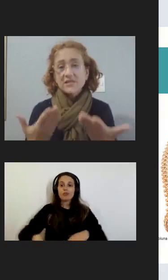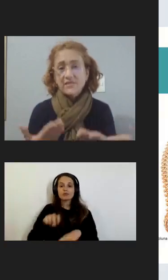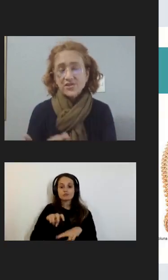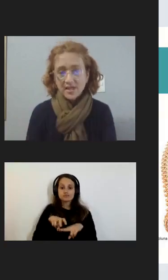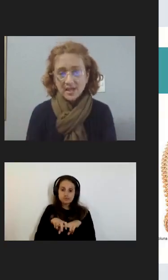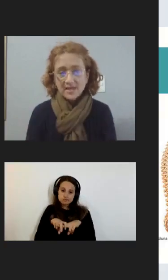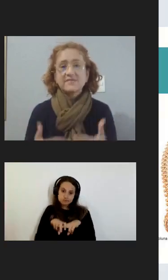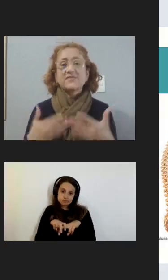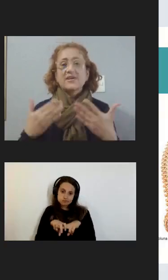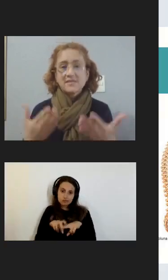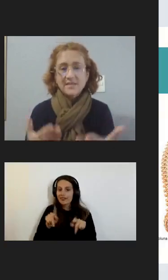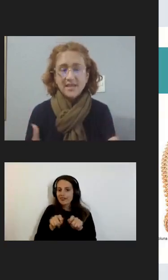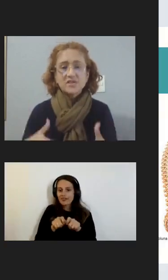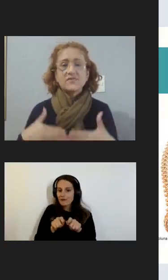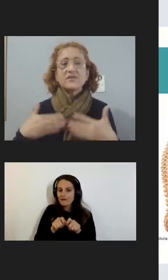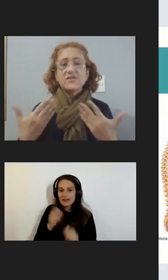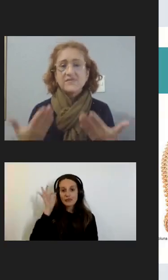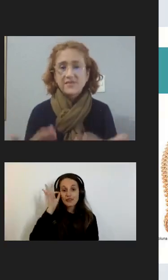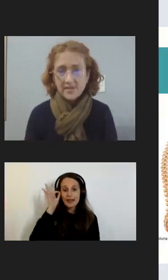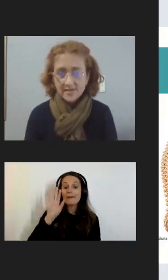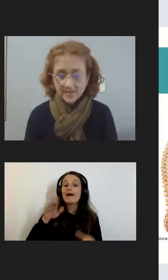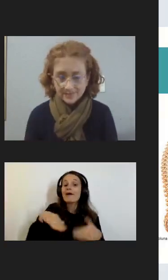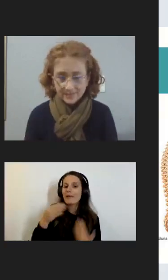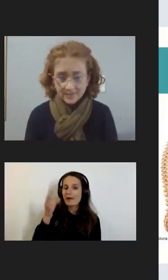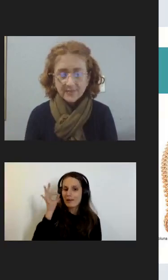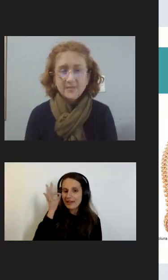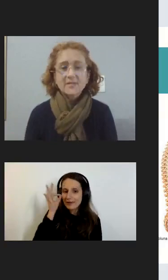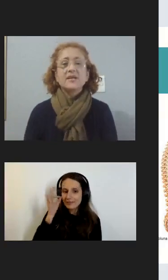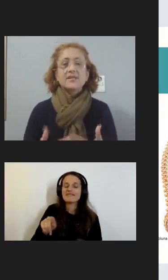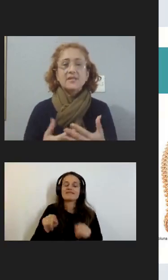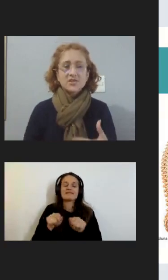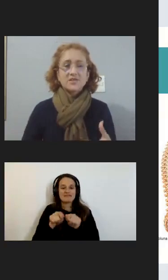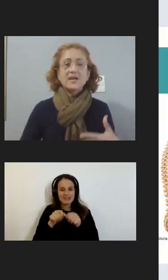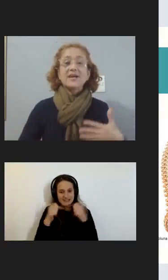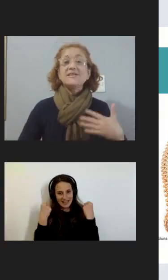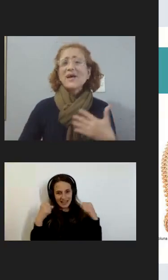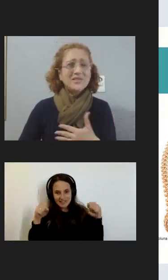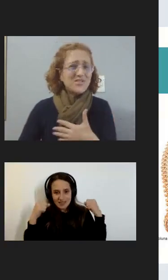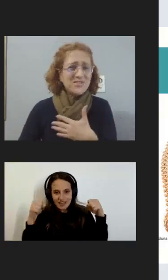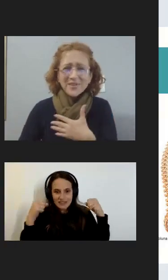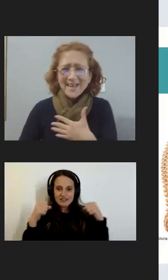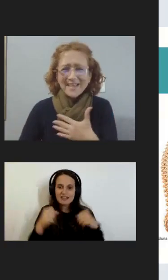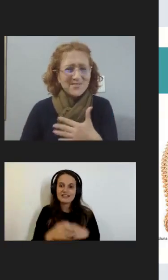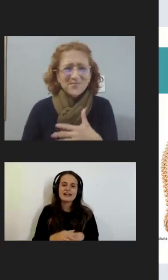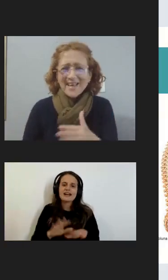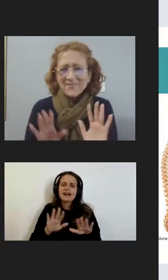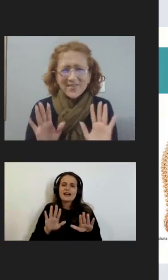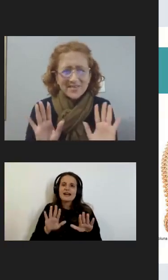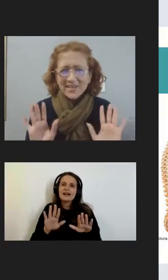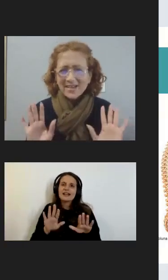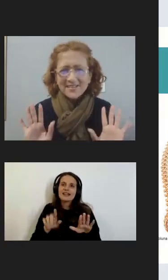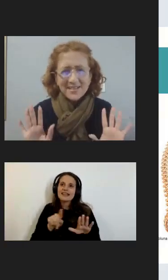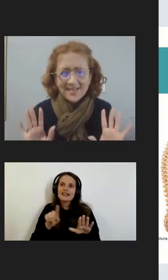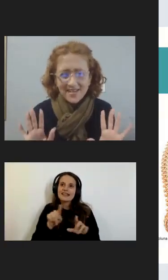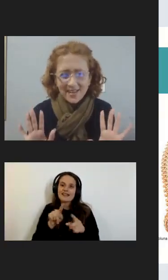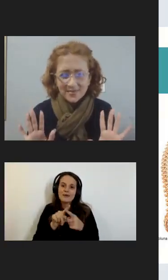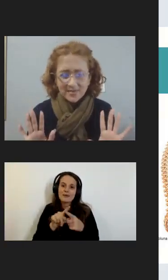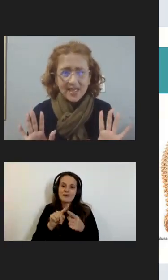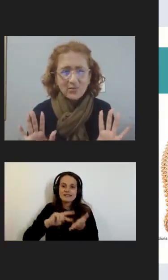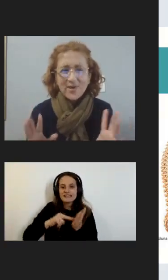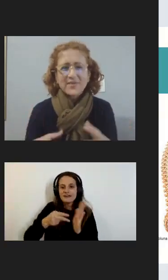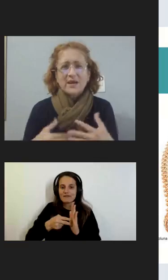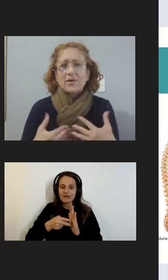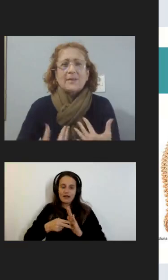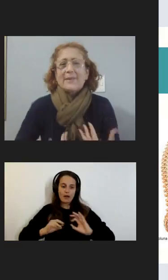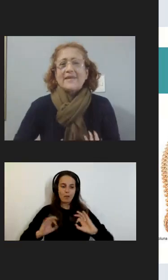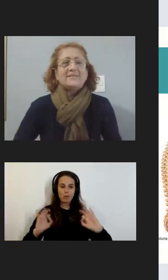o nosso dever de casa? Fazer atividade física. Deixar. A gente não quer ficar tanquinho, né?